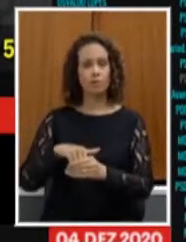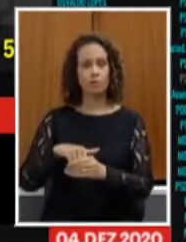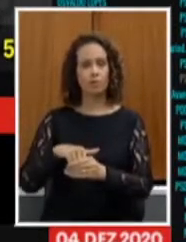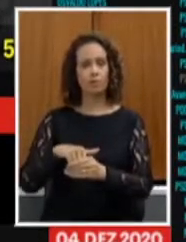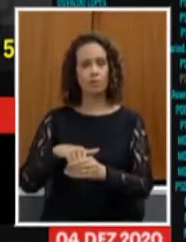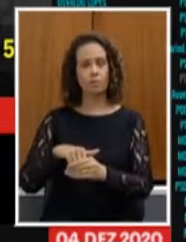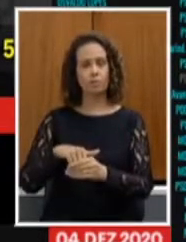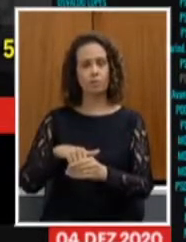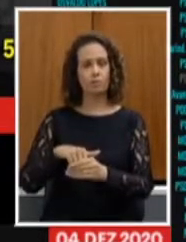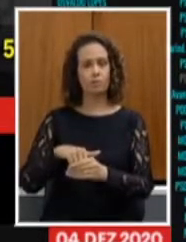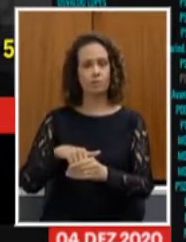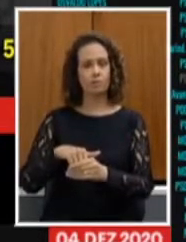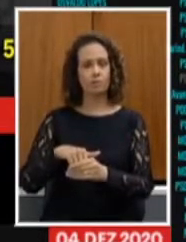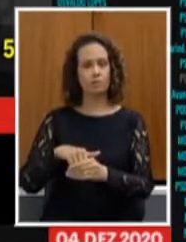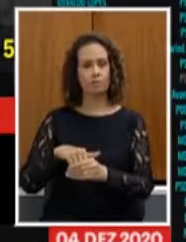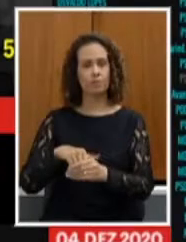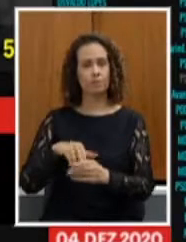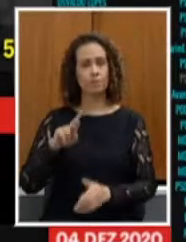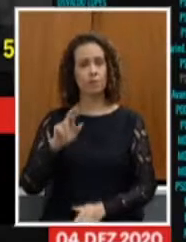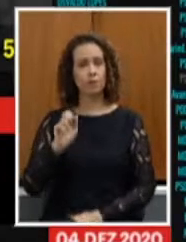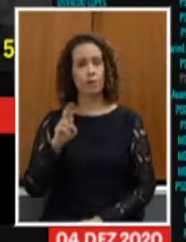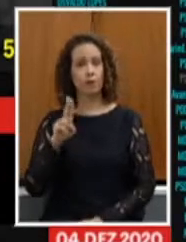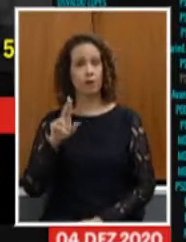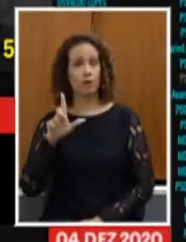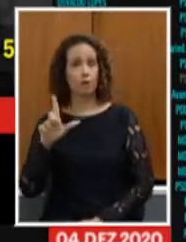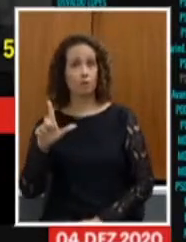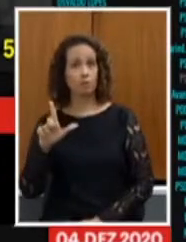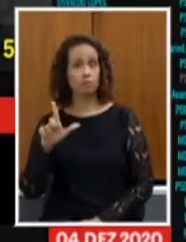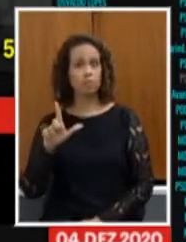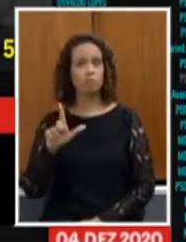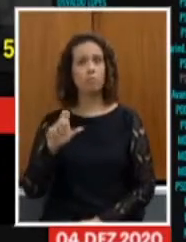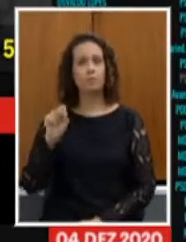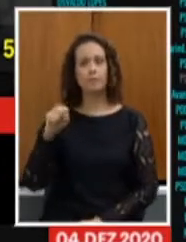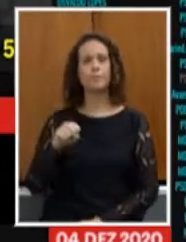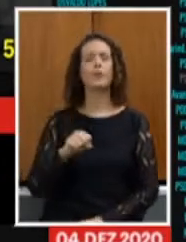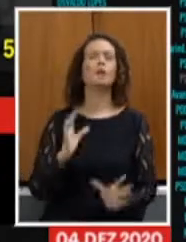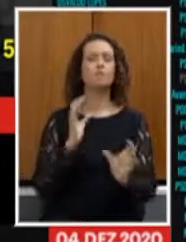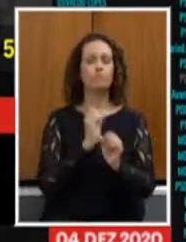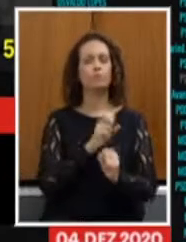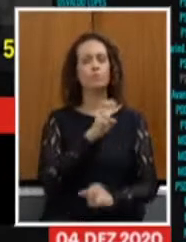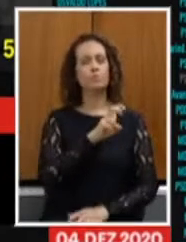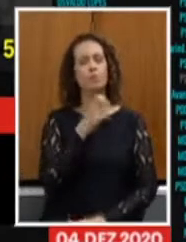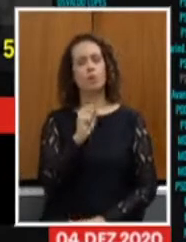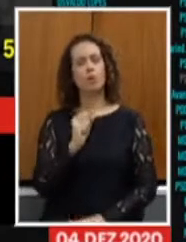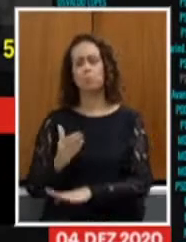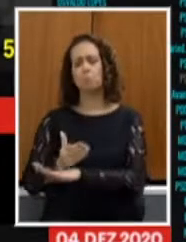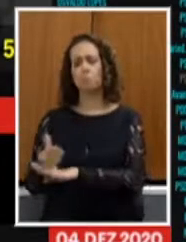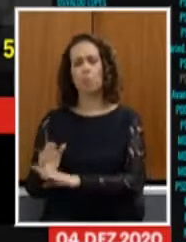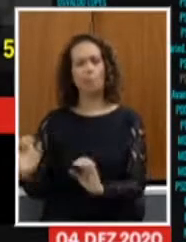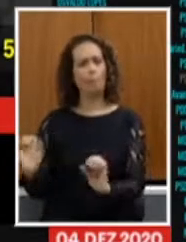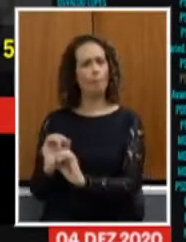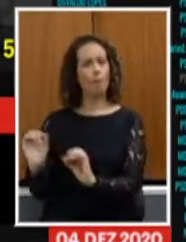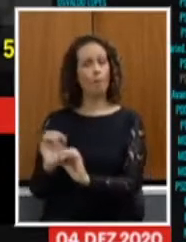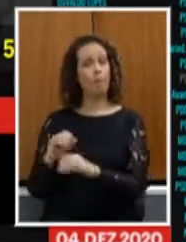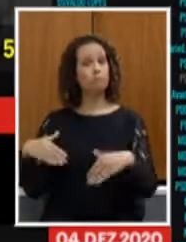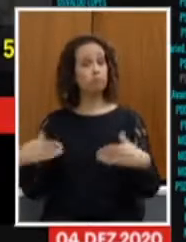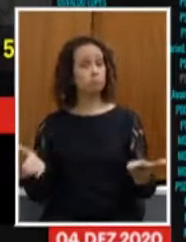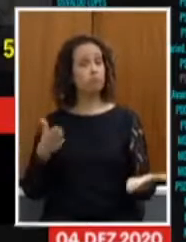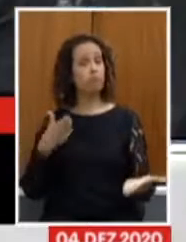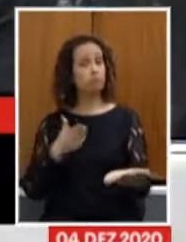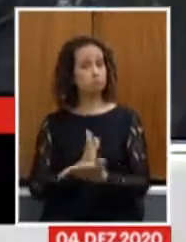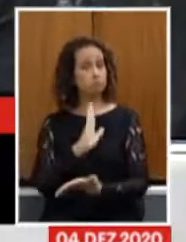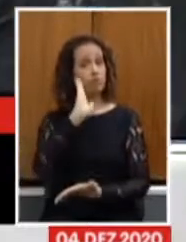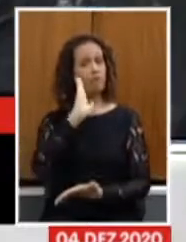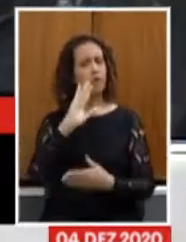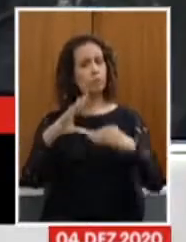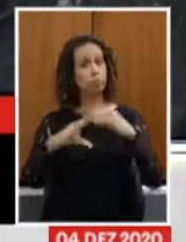deputado Raul Belém, 58. Não houve voto não, nem branco. Portanto, estão aprovadas